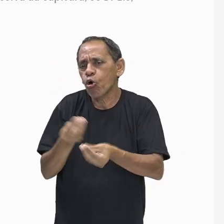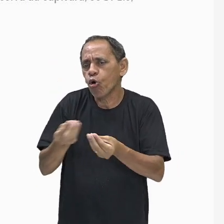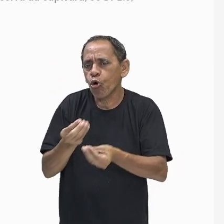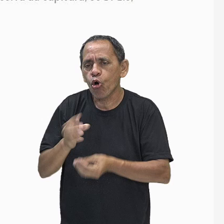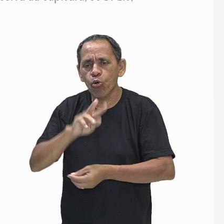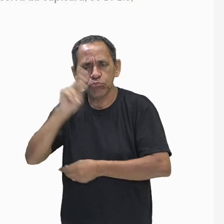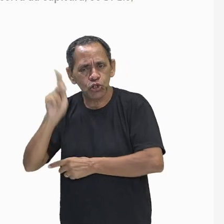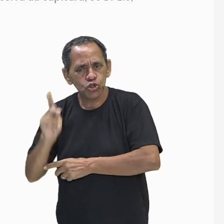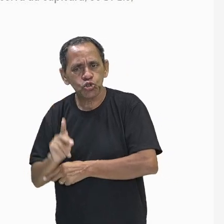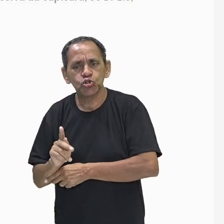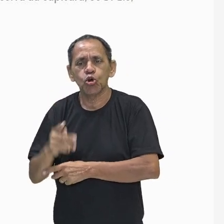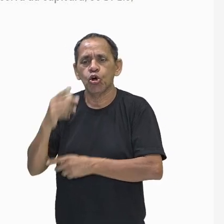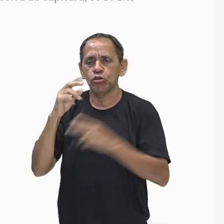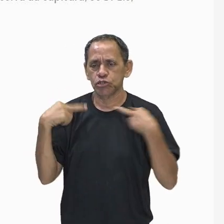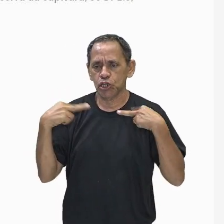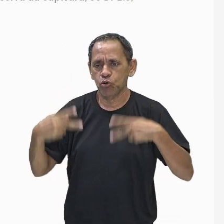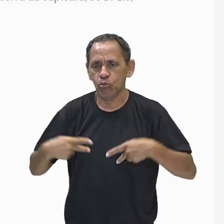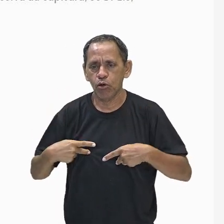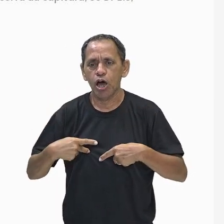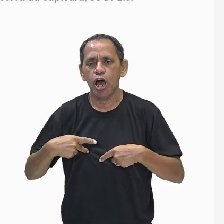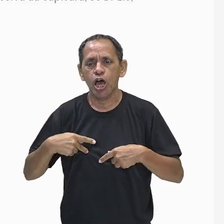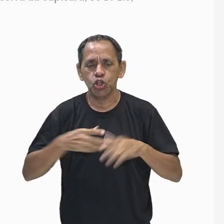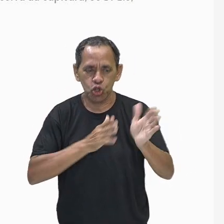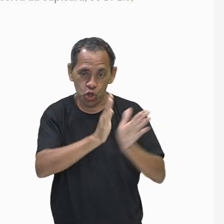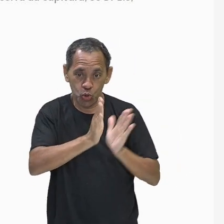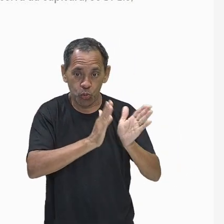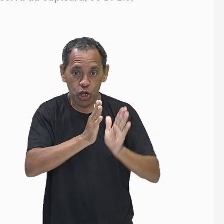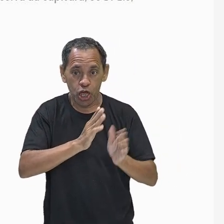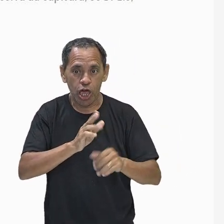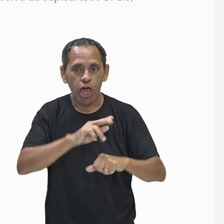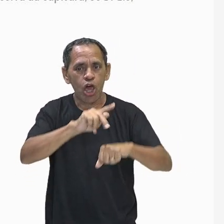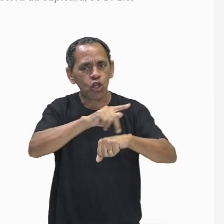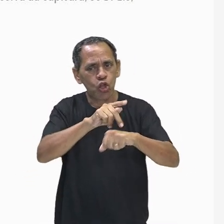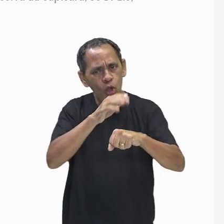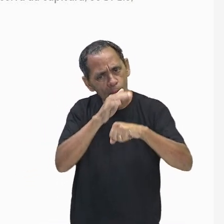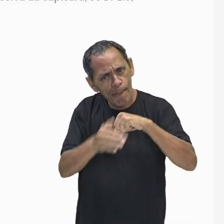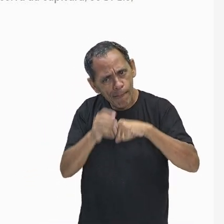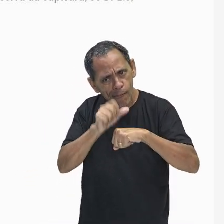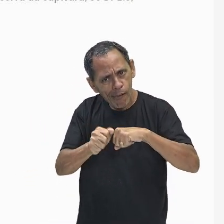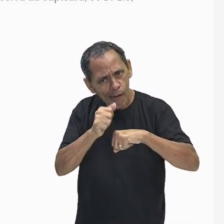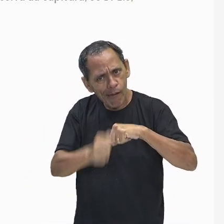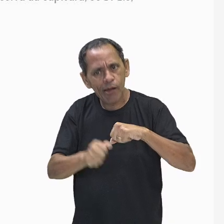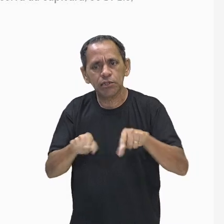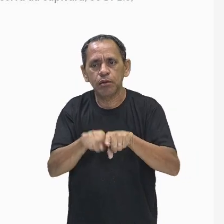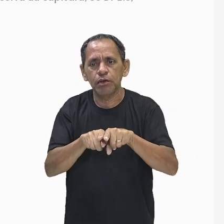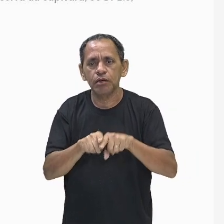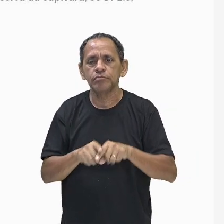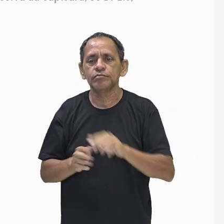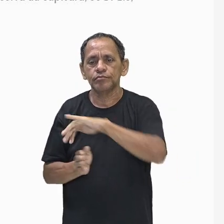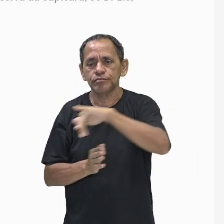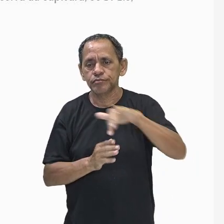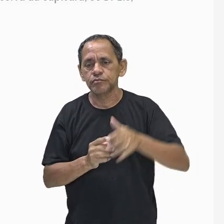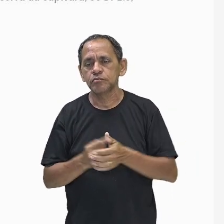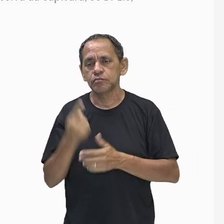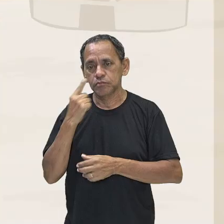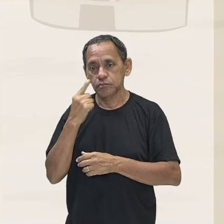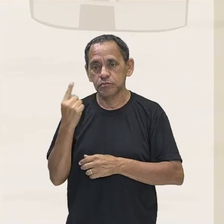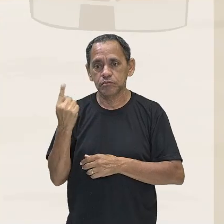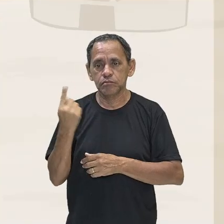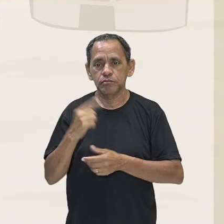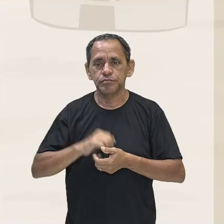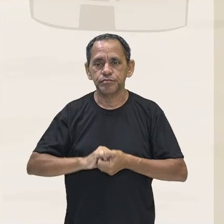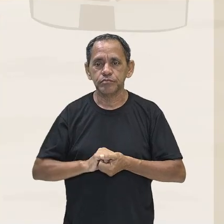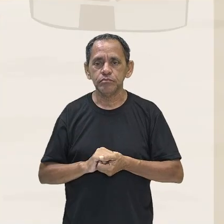do Paleolítico, beleza, gente? E trago para vocês agora, para enriquecer ainda mais nossa aula,